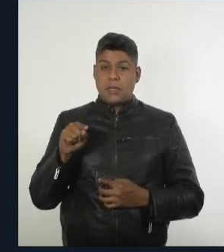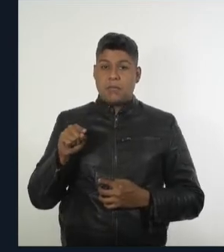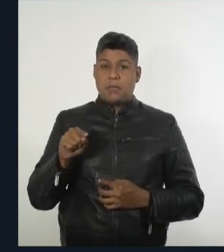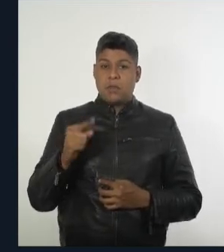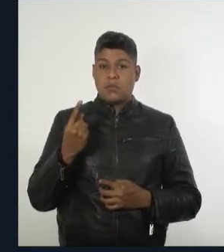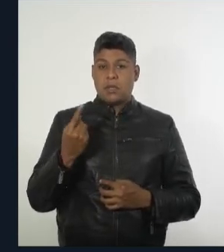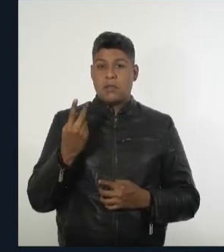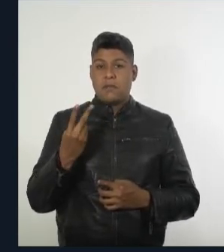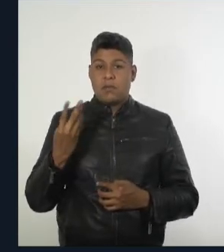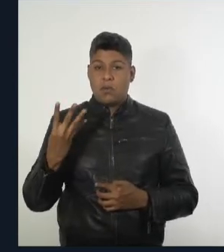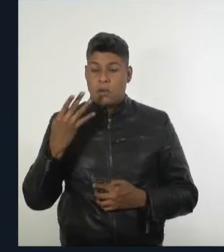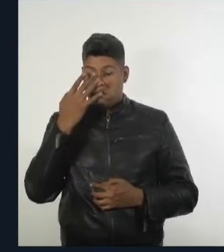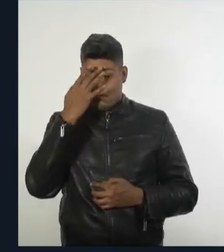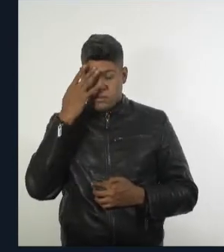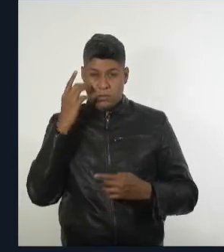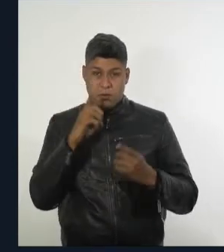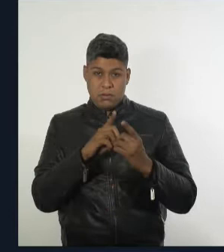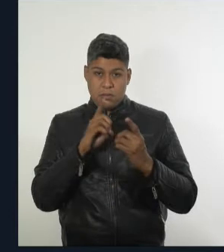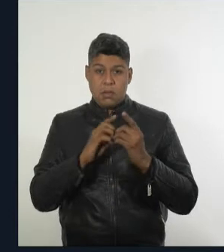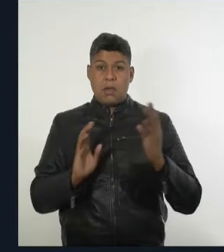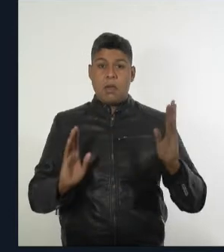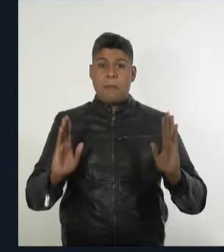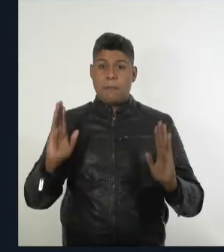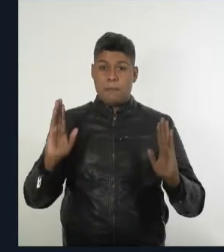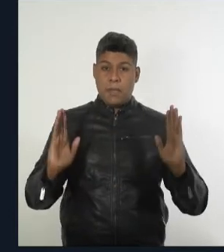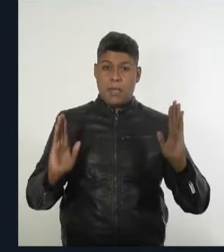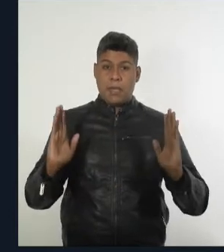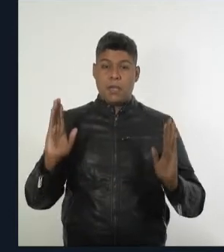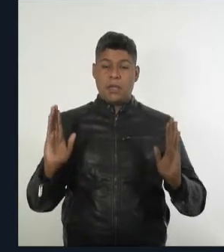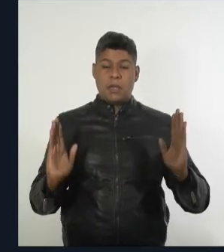367.124 pessoas abordadas. Então, neste período,